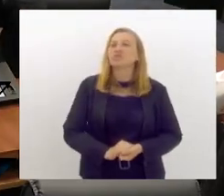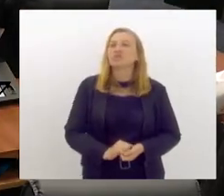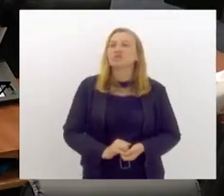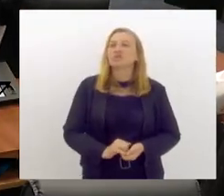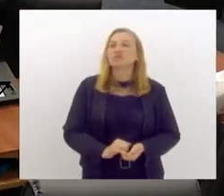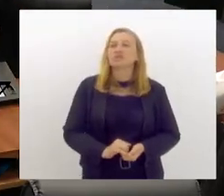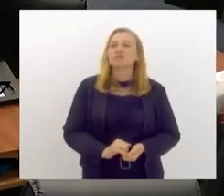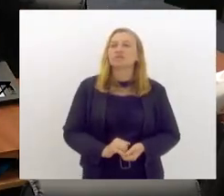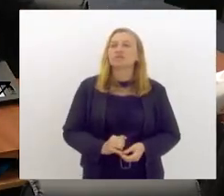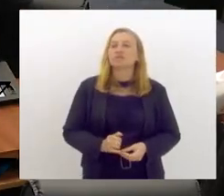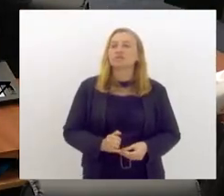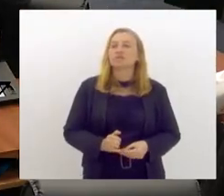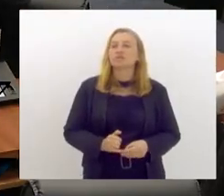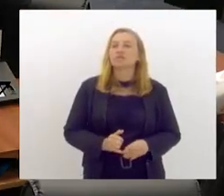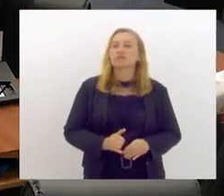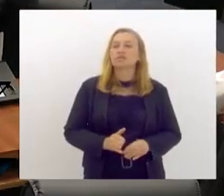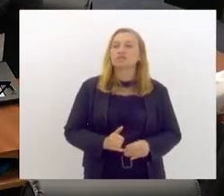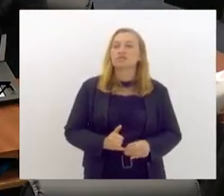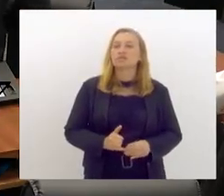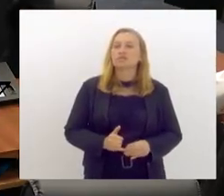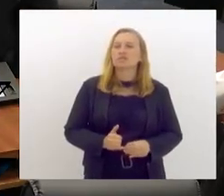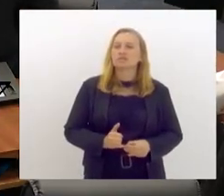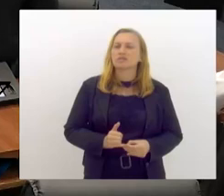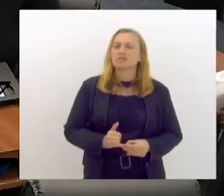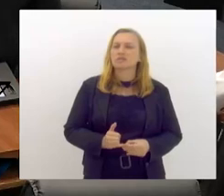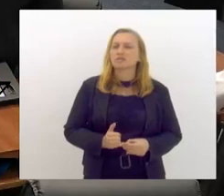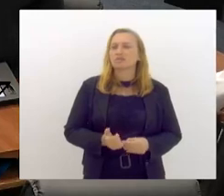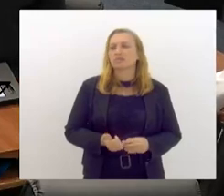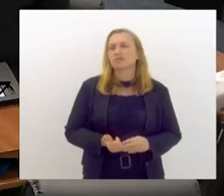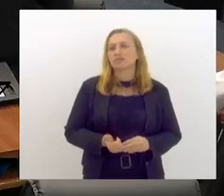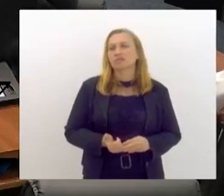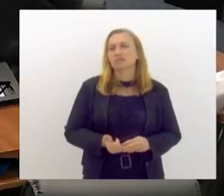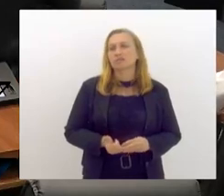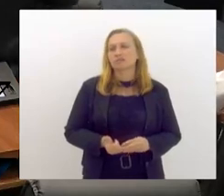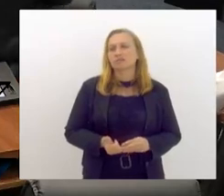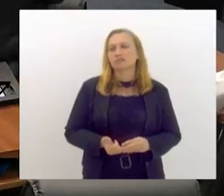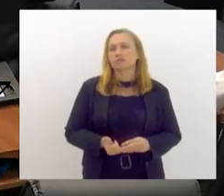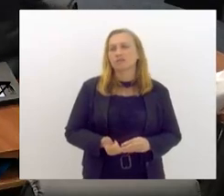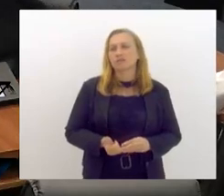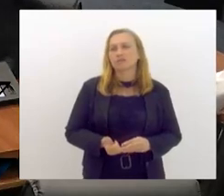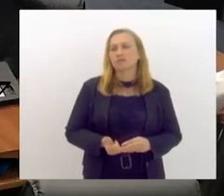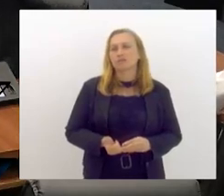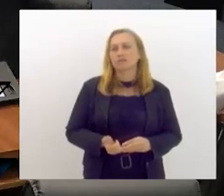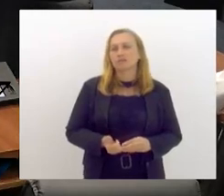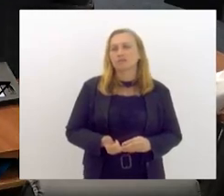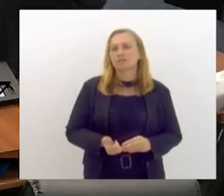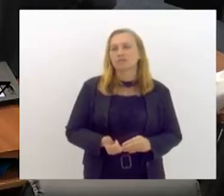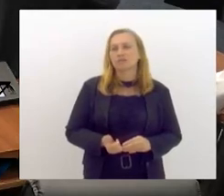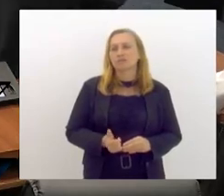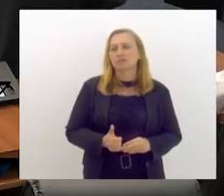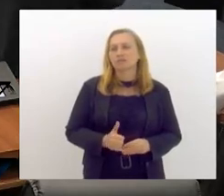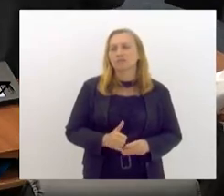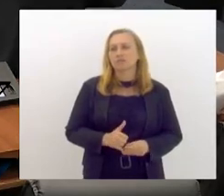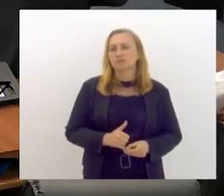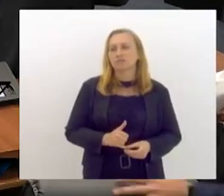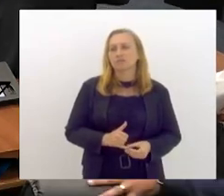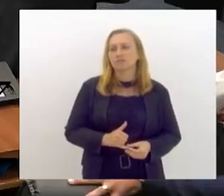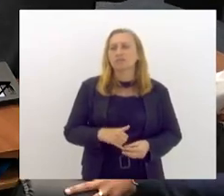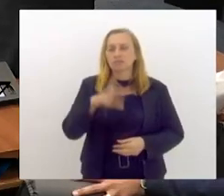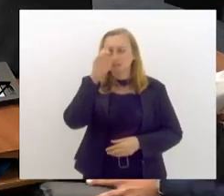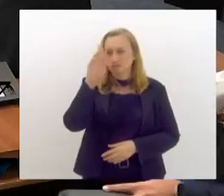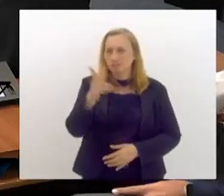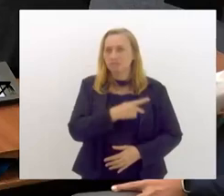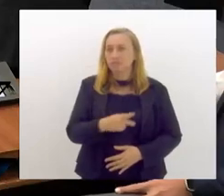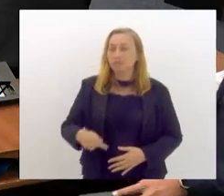Por gentileza, Felipe Canoploc. Felipe Palpel. Obrigado. Senhor